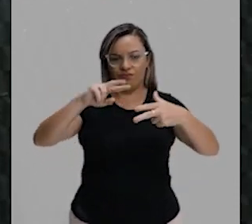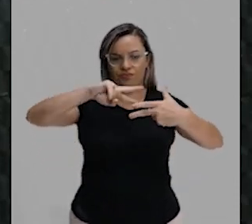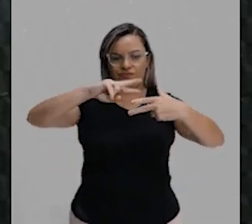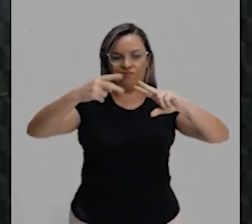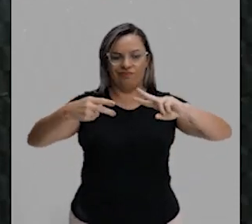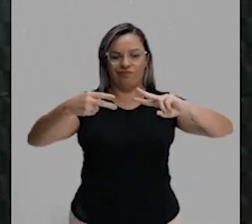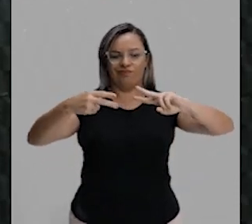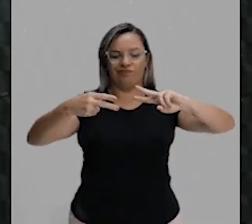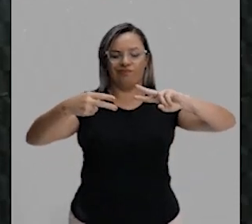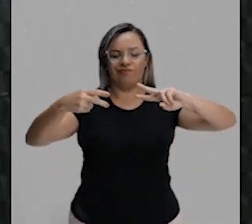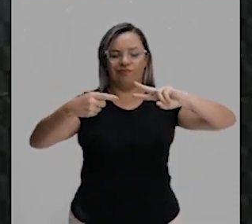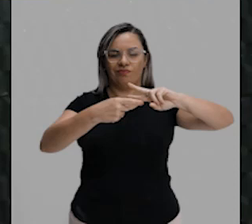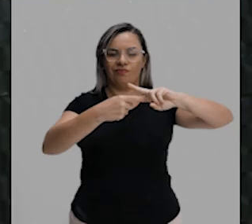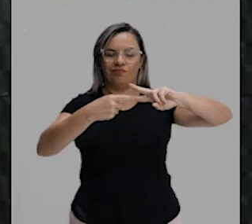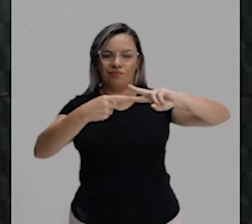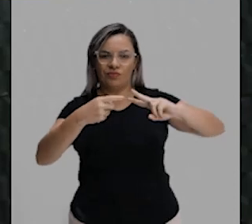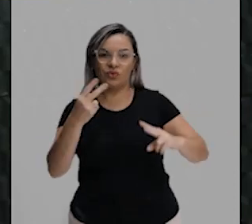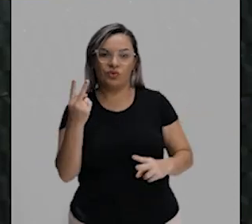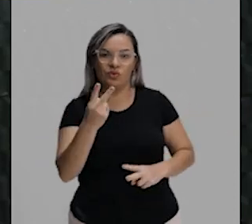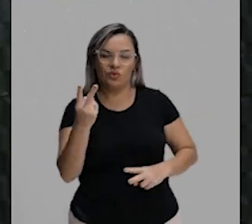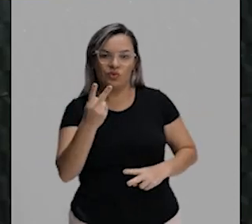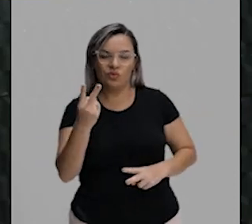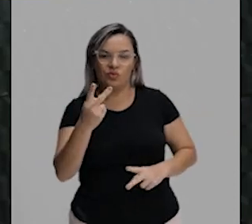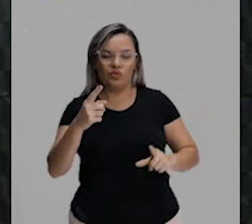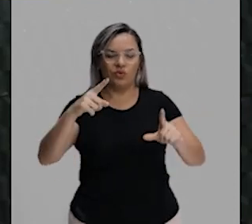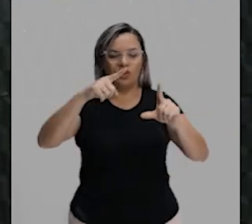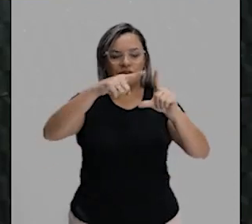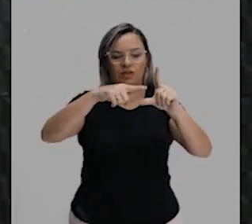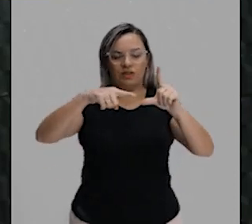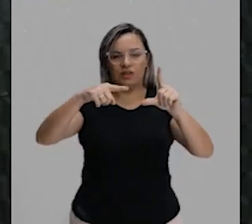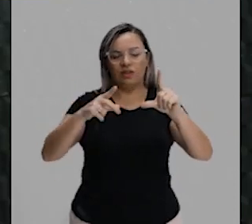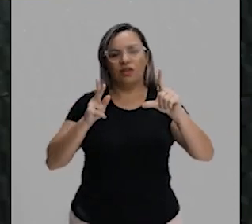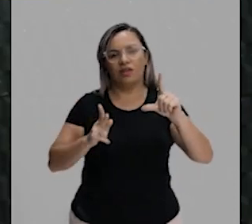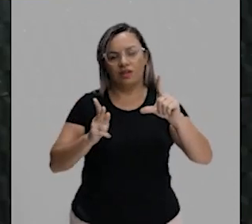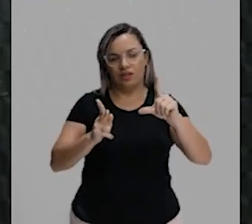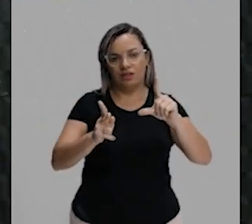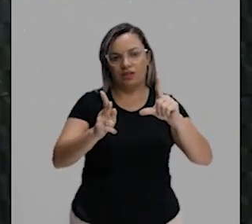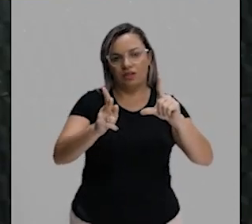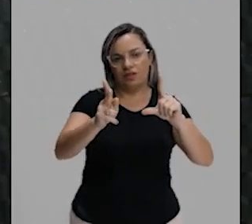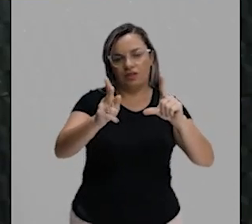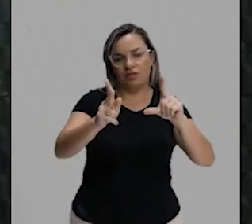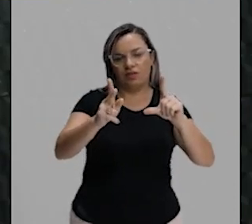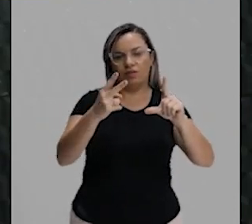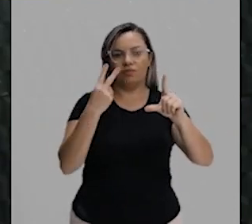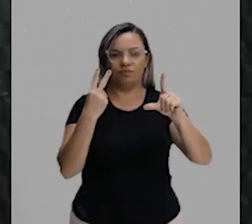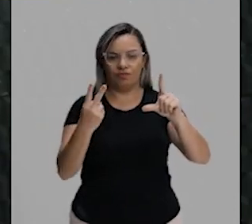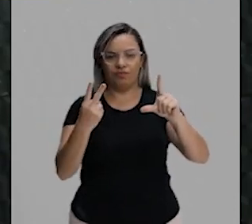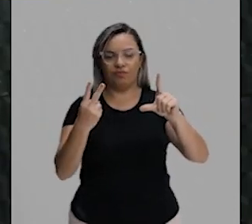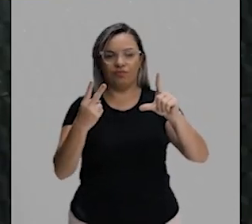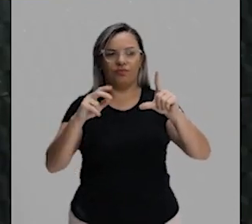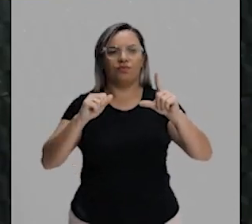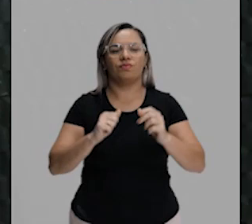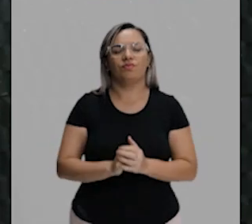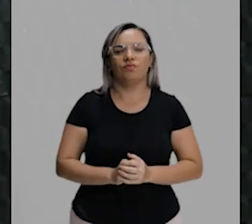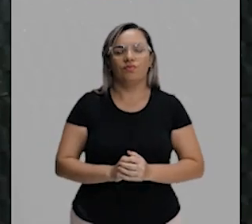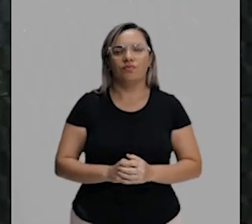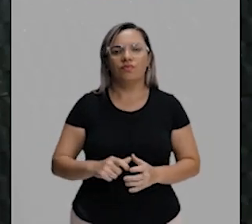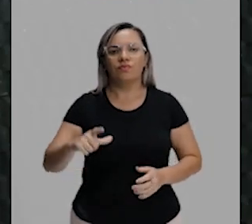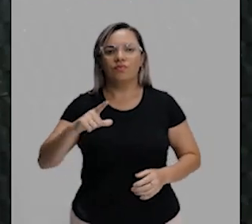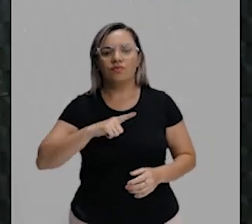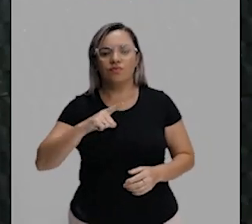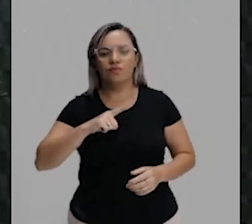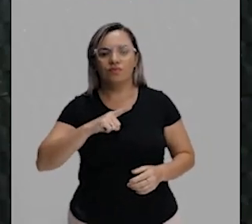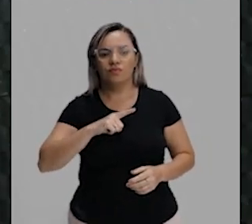nós estaremos trabalhando com duas letras, que são os alelos. E aí, no caso, existem alelos nos